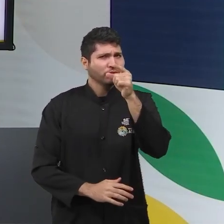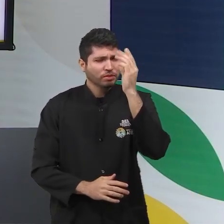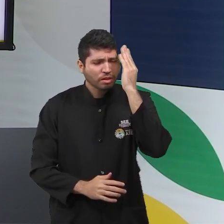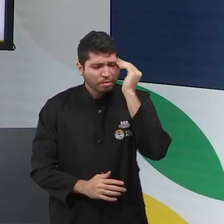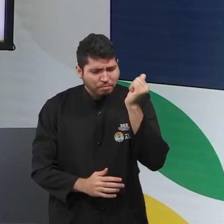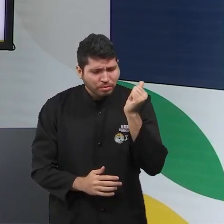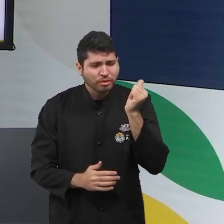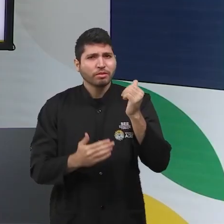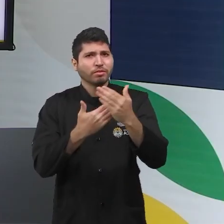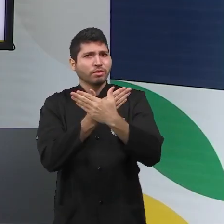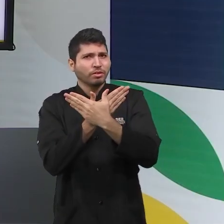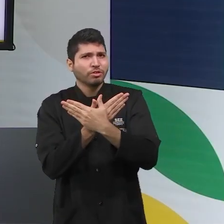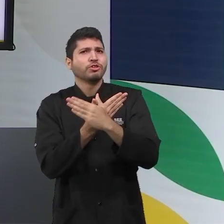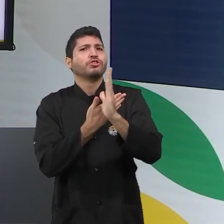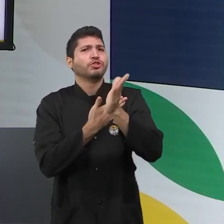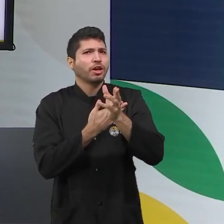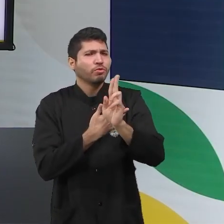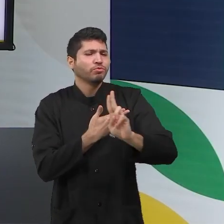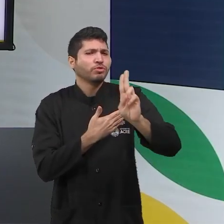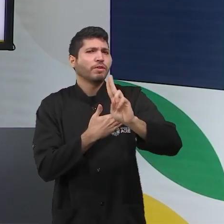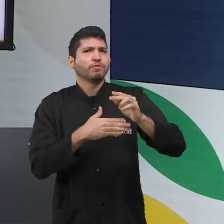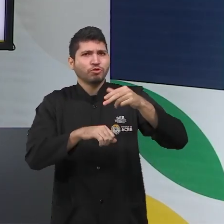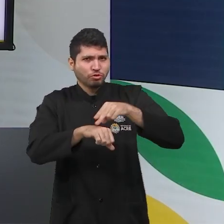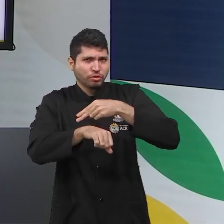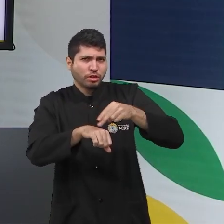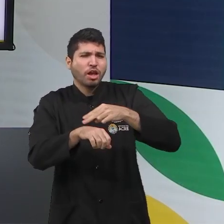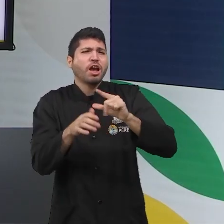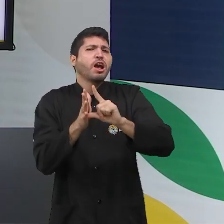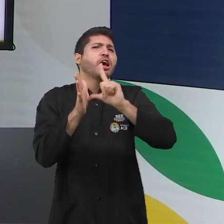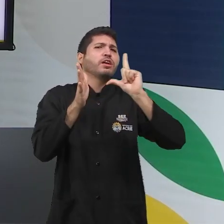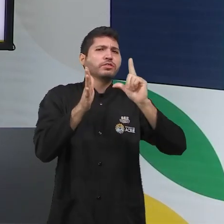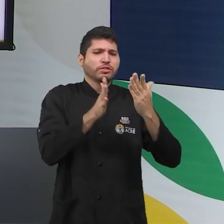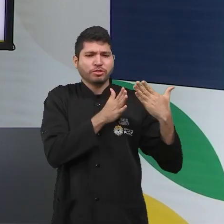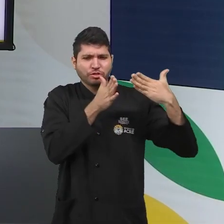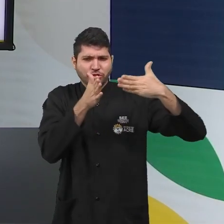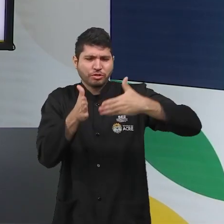já usavam o chocolate antes mesmo da chegada dos europeus?